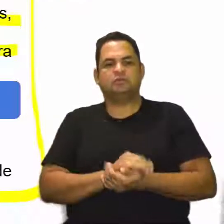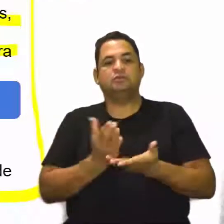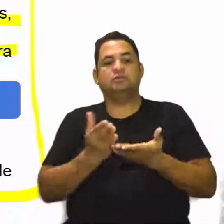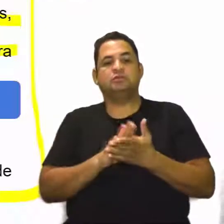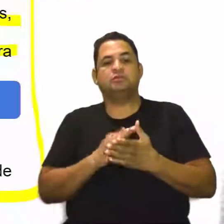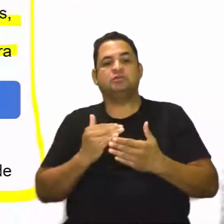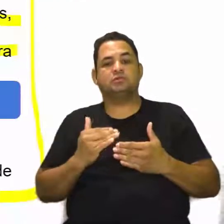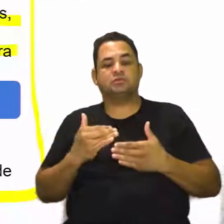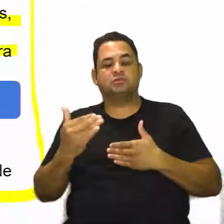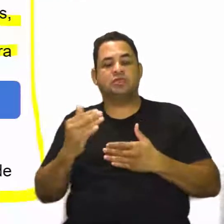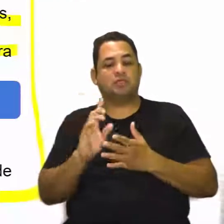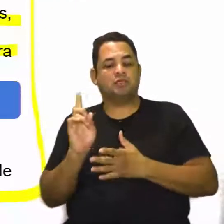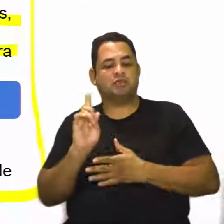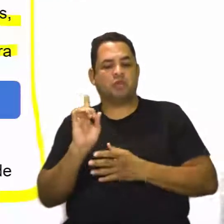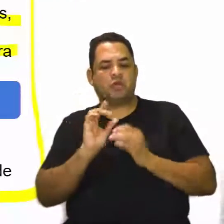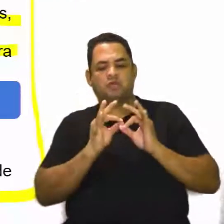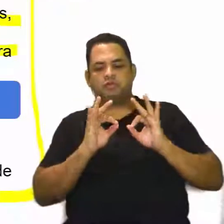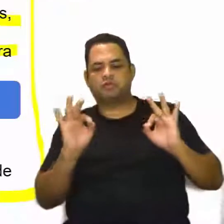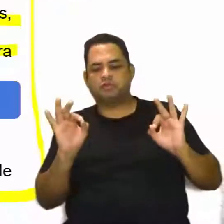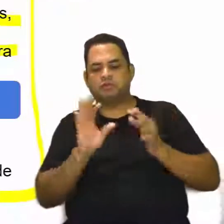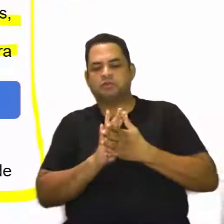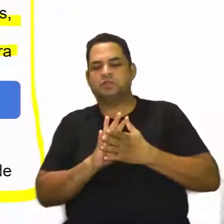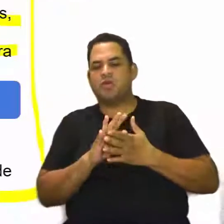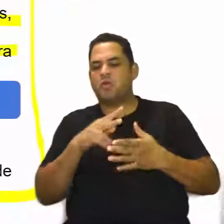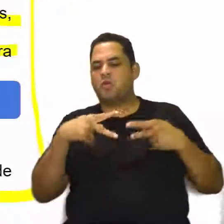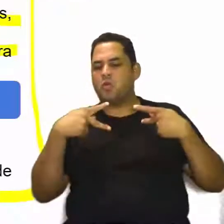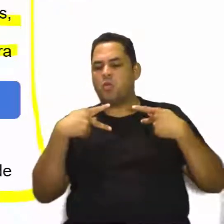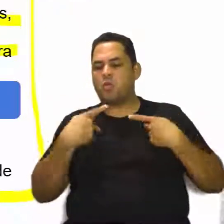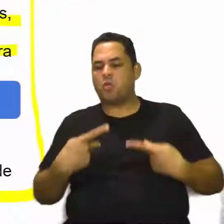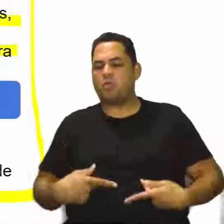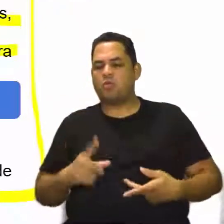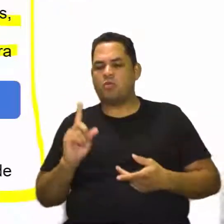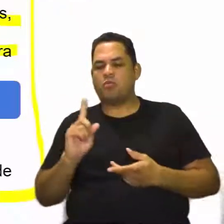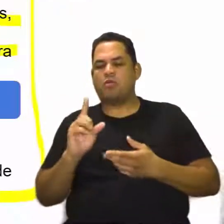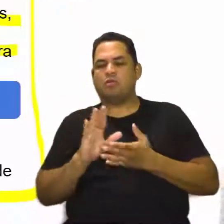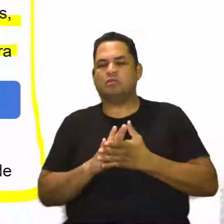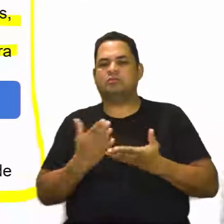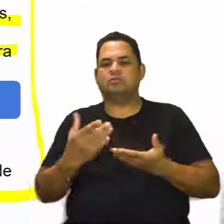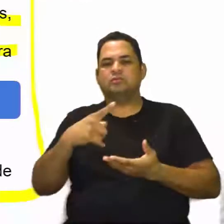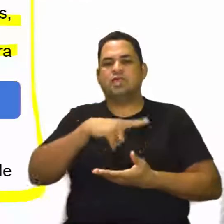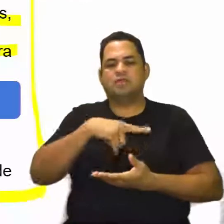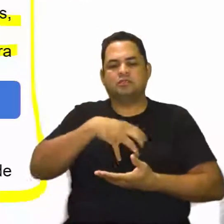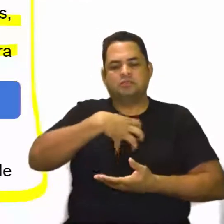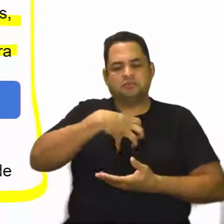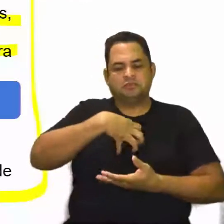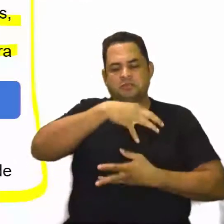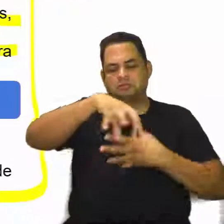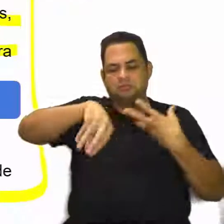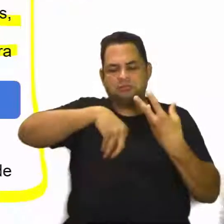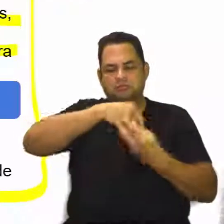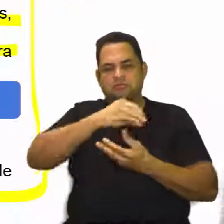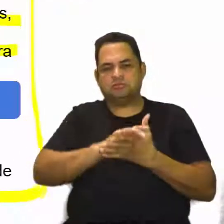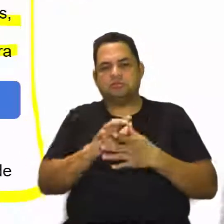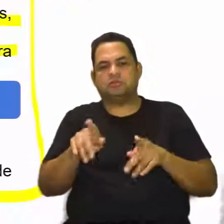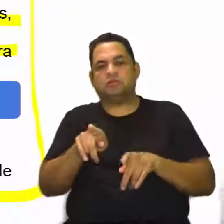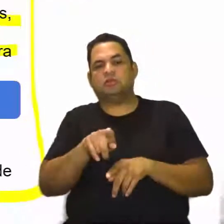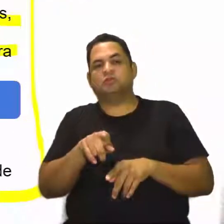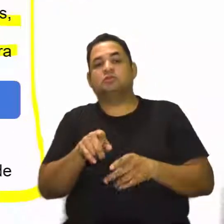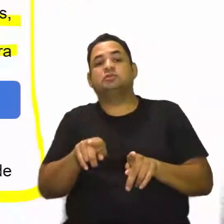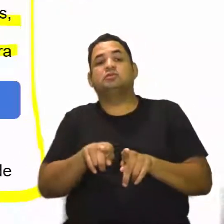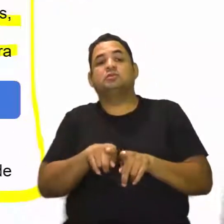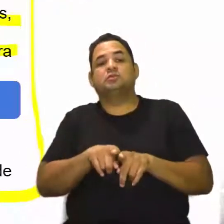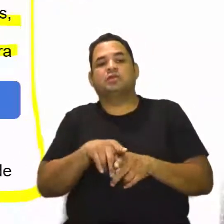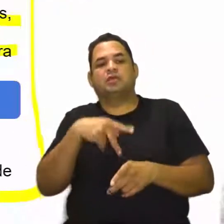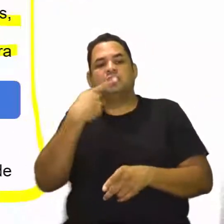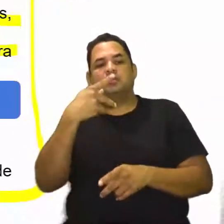além de um simples corpo ali, a gente tem um sentido, um significado, sentimentos que vão envolver. Nós também falamos do